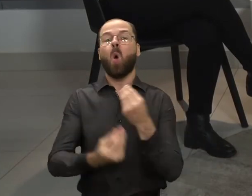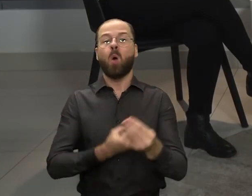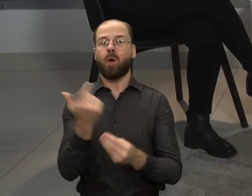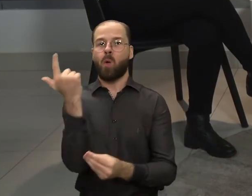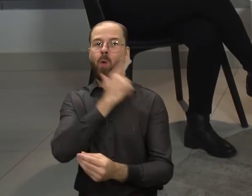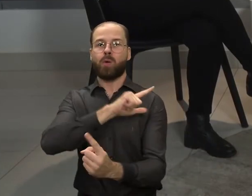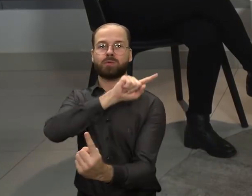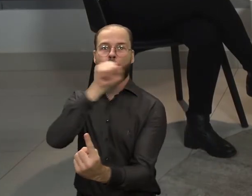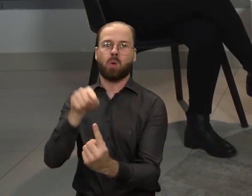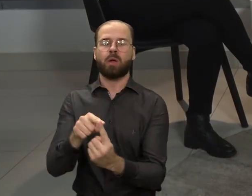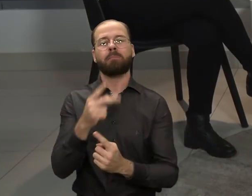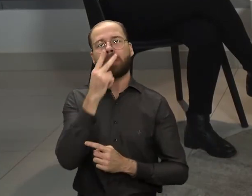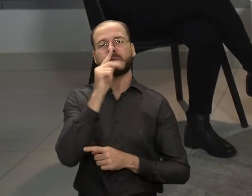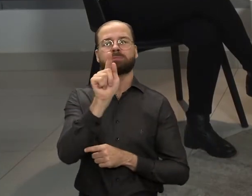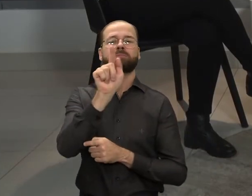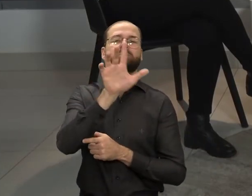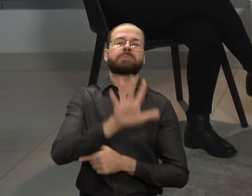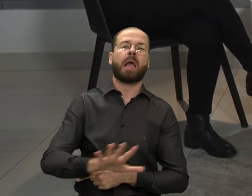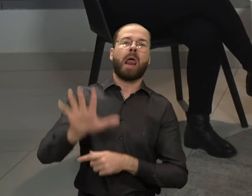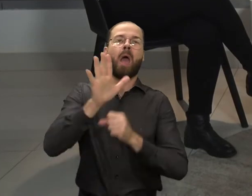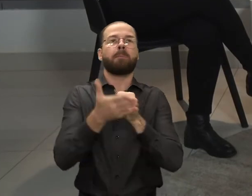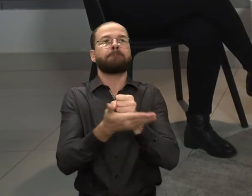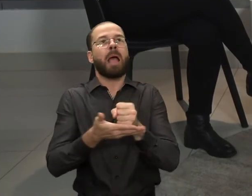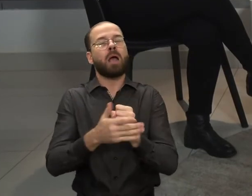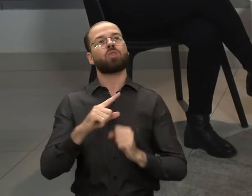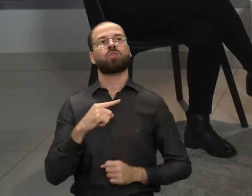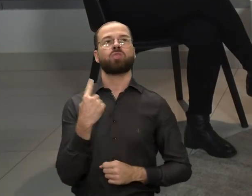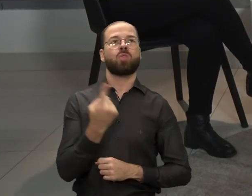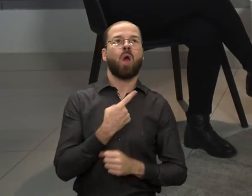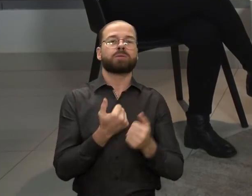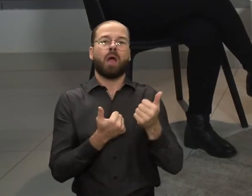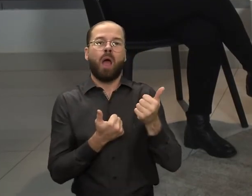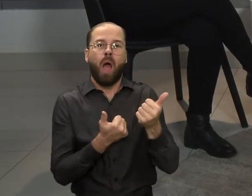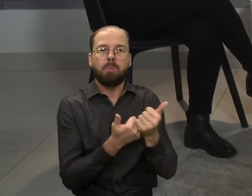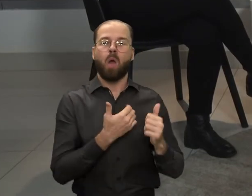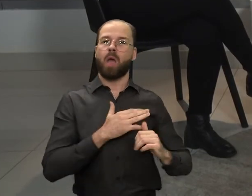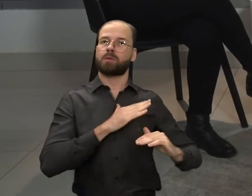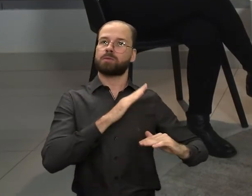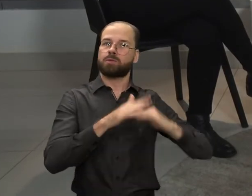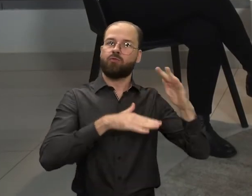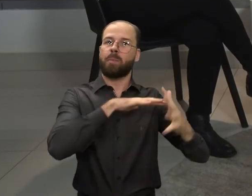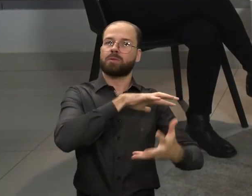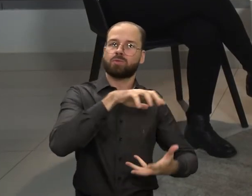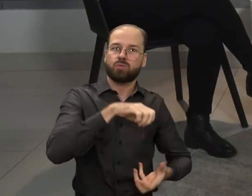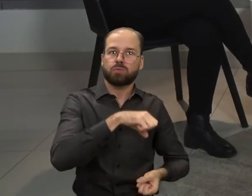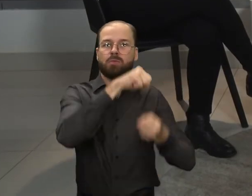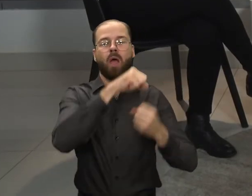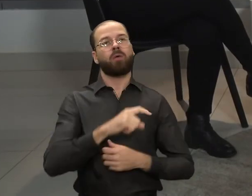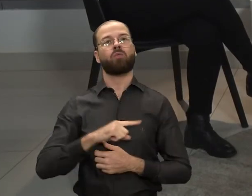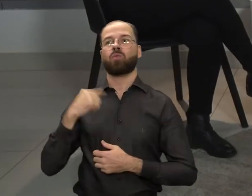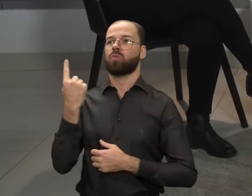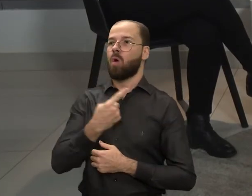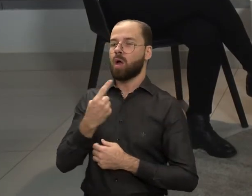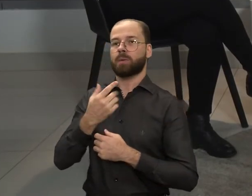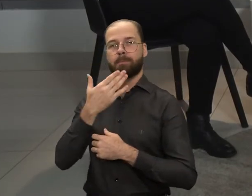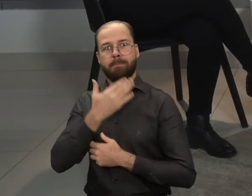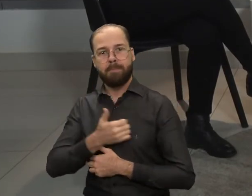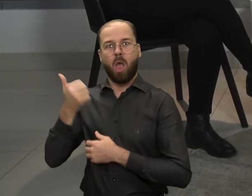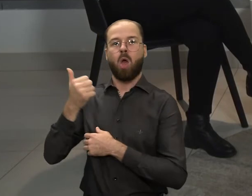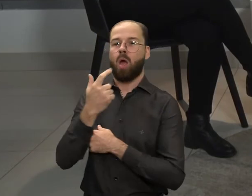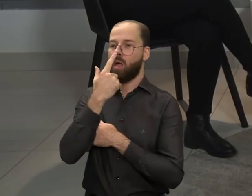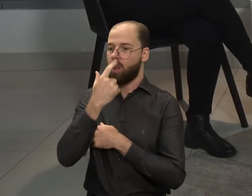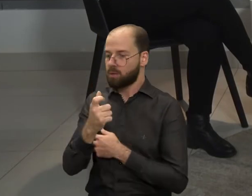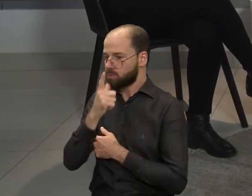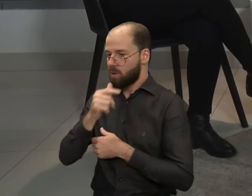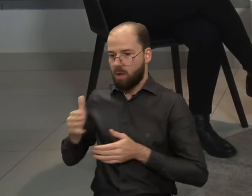Porque ficar genérico, né? Nós vamos apoiar o desenvolvimento sustentável, nós vamos melhorar o saneamento, é